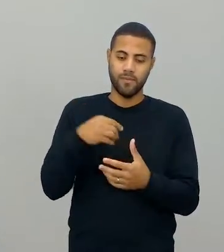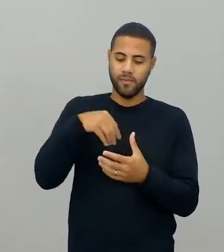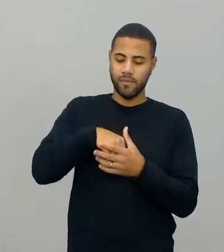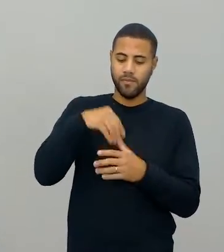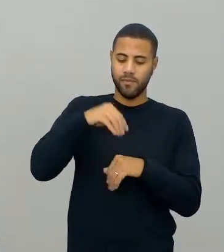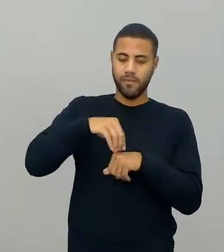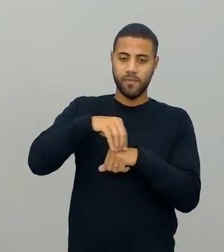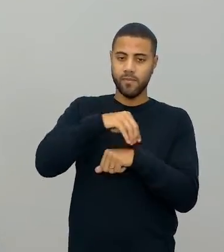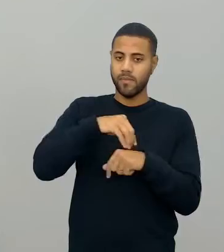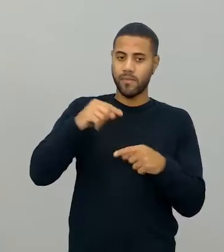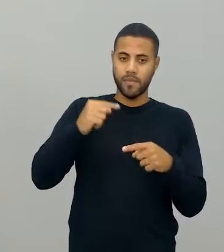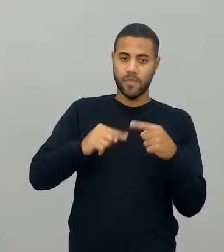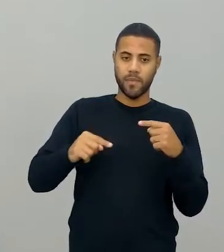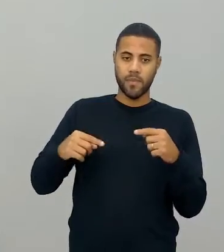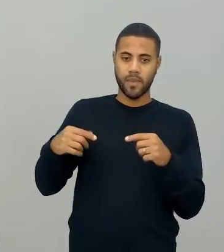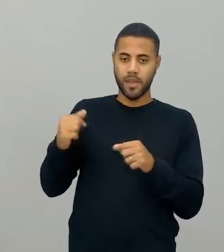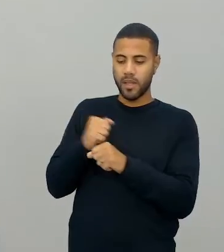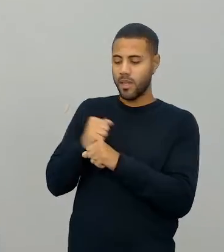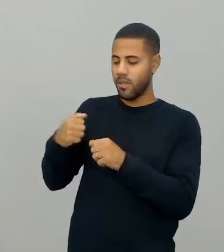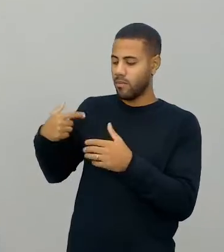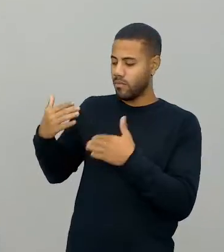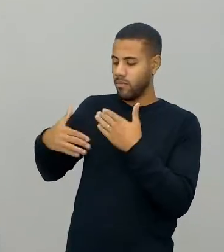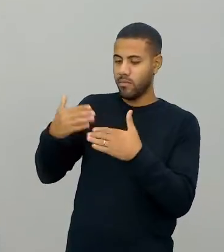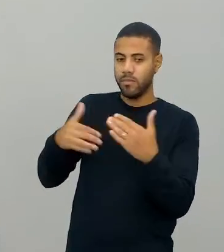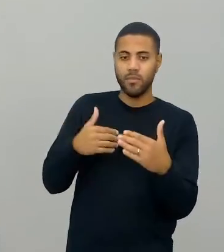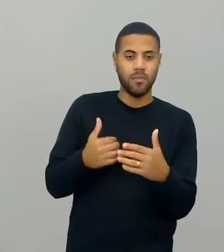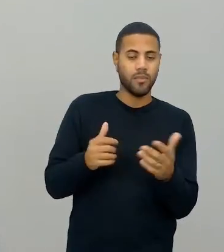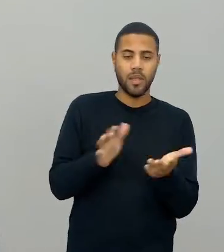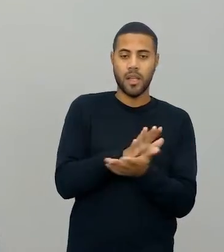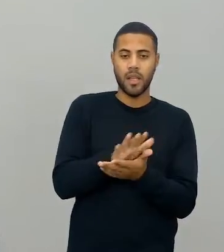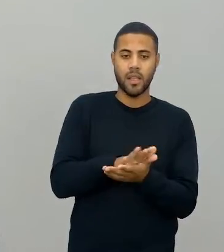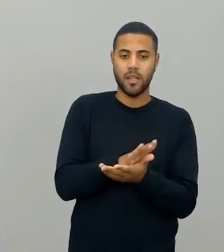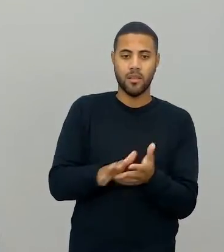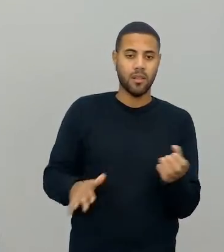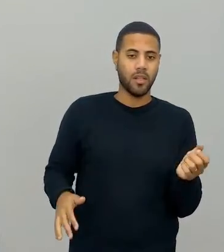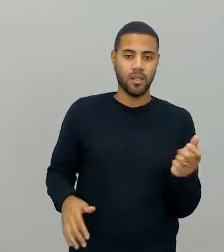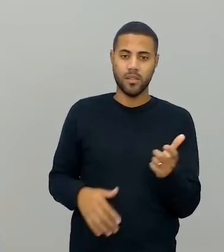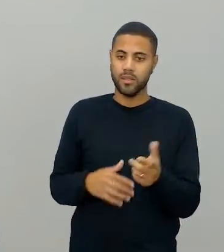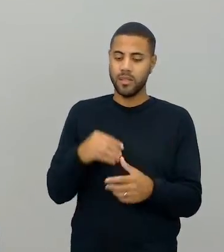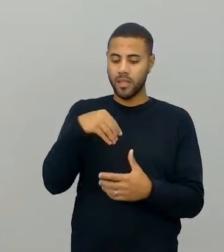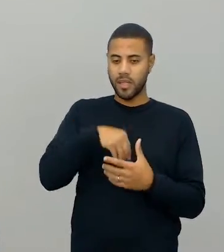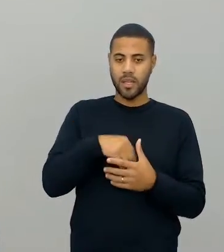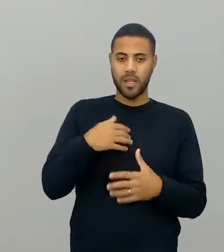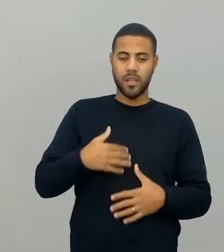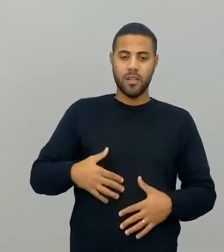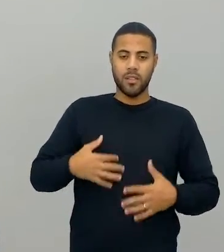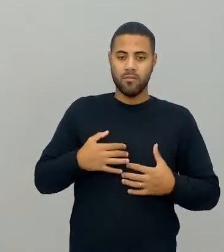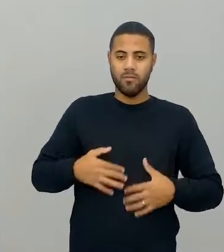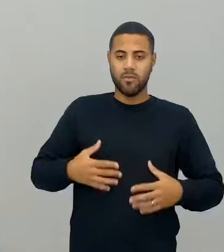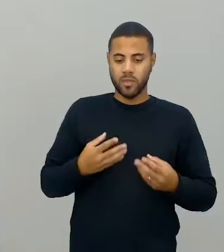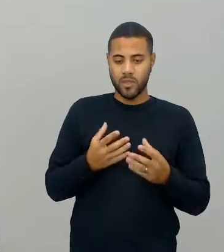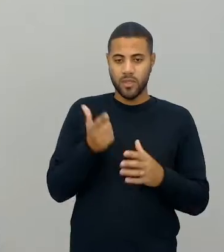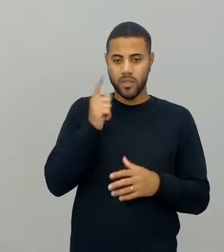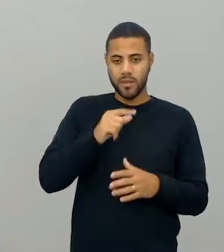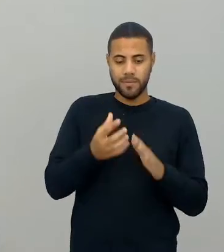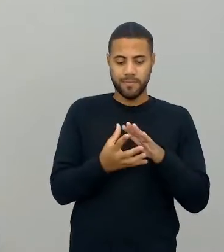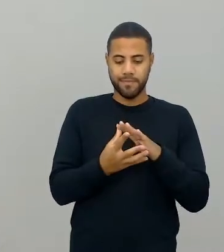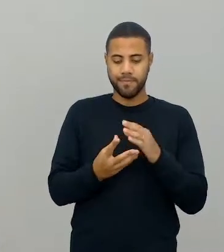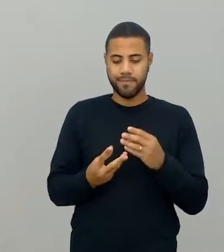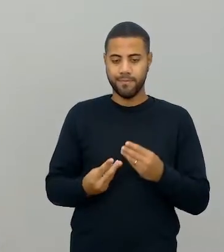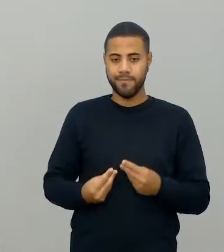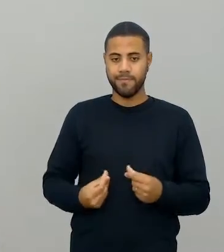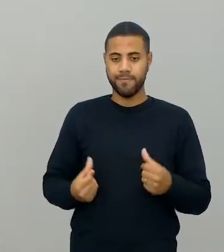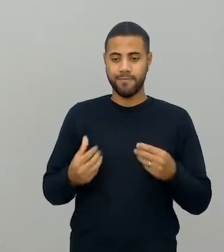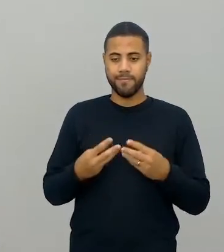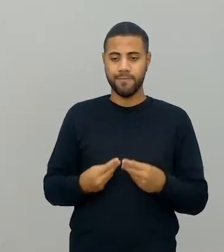cadeia alimentar ou dentro desses processos. Você não tem micro-organismos que possam decompor, ou aquela própria